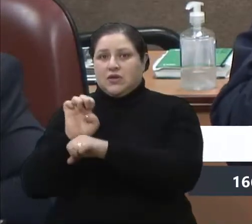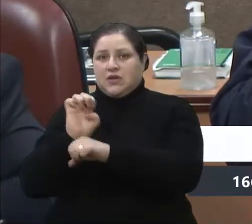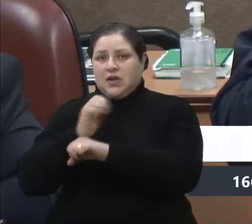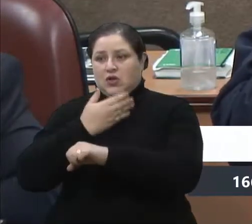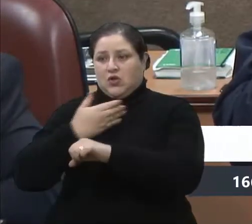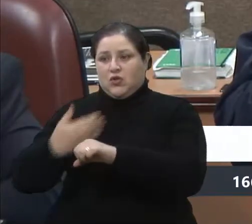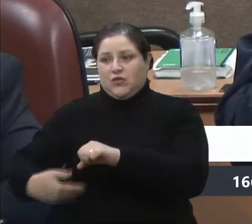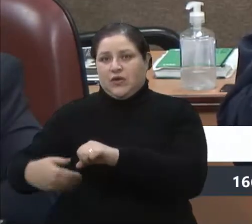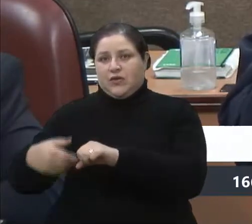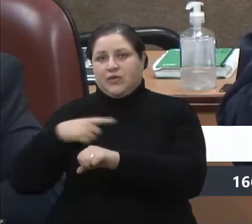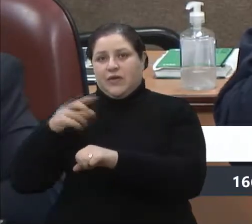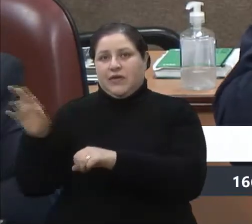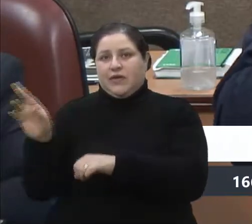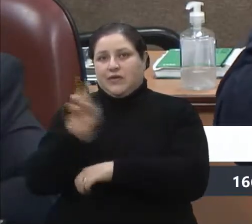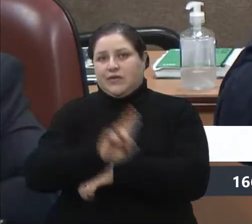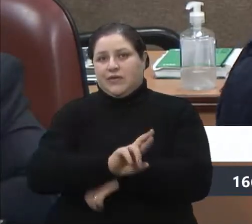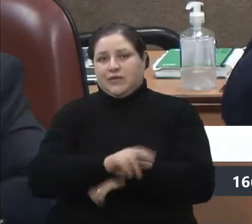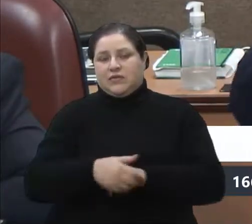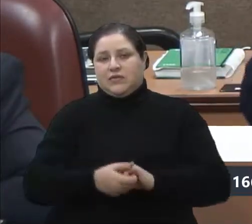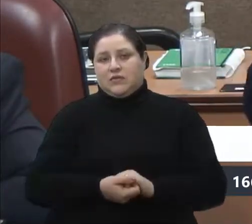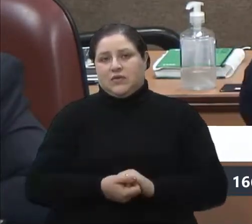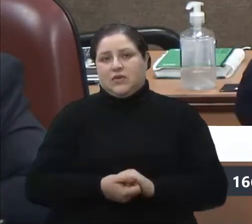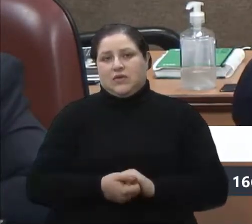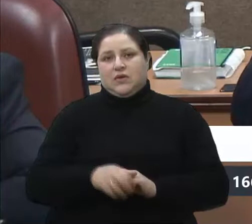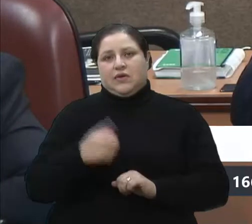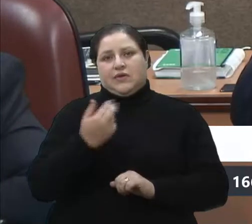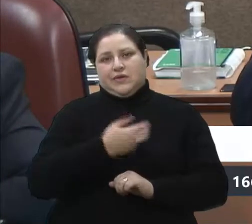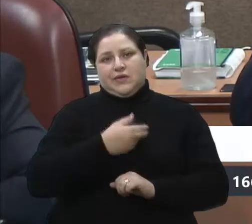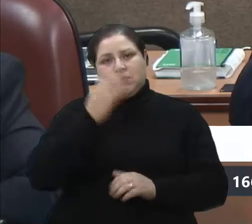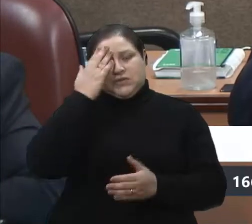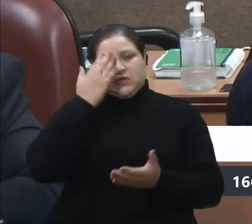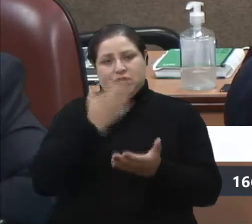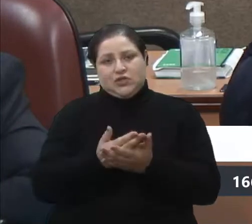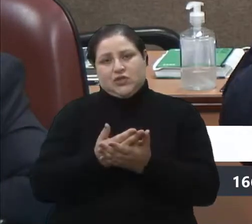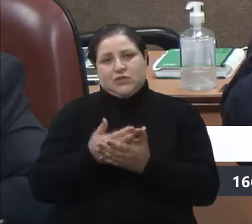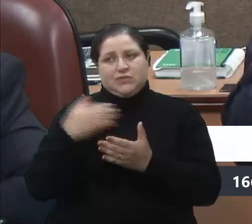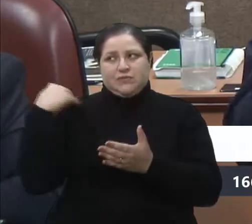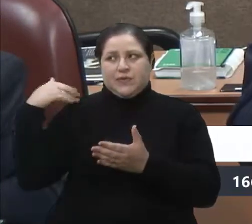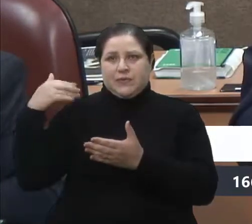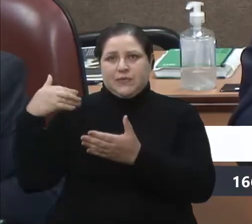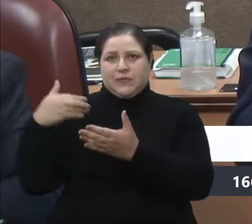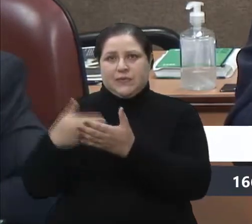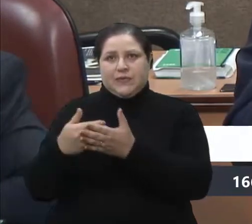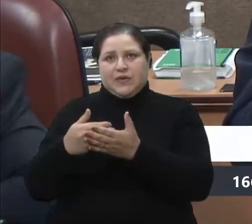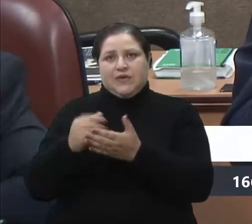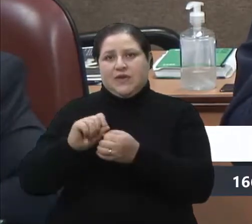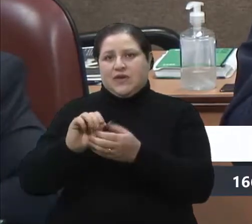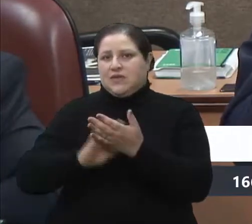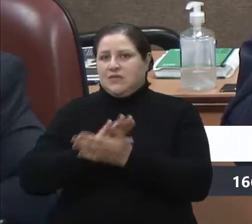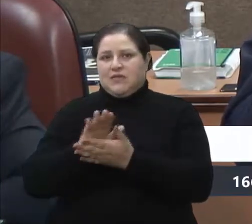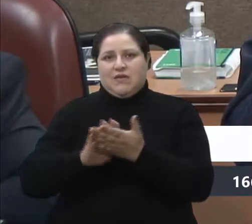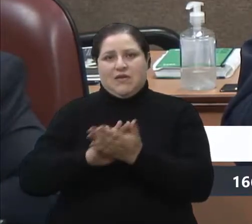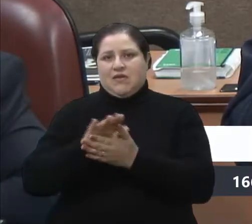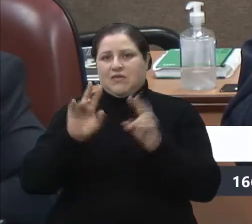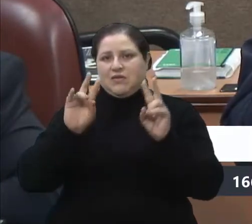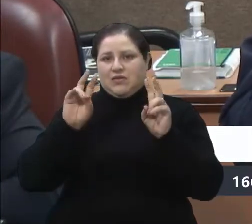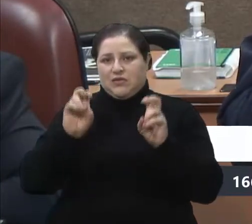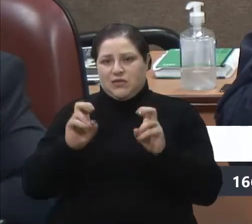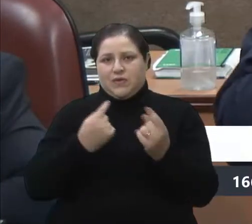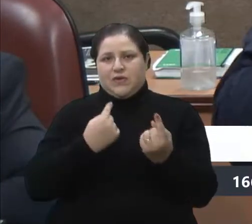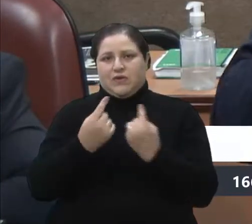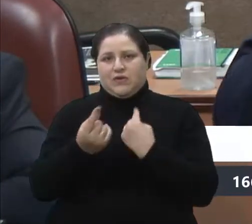mas a gente tem consciência nos últimos anos a certeza que não foi feito praticamente nada para as rodovias